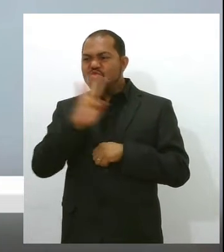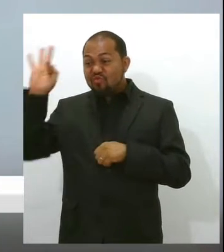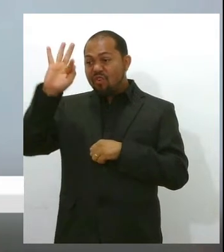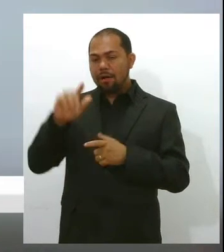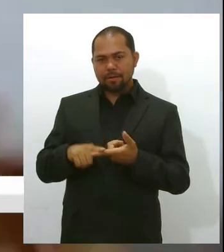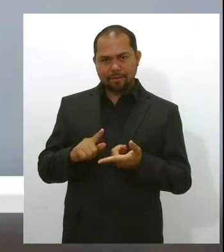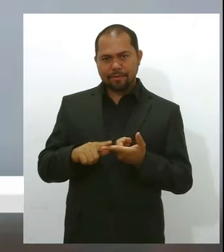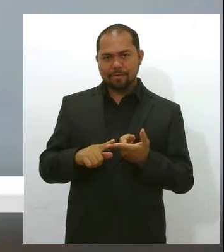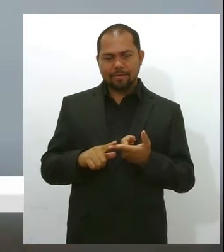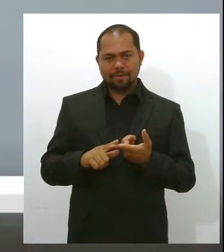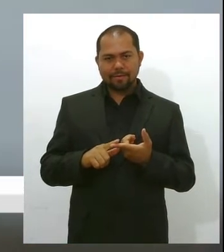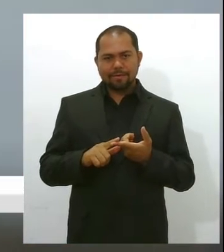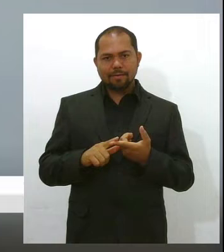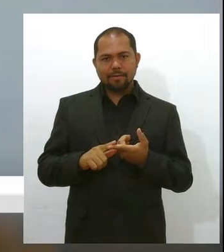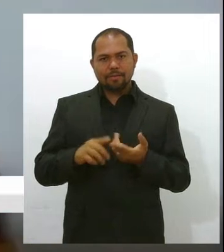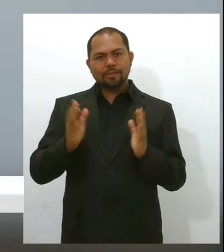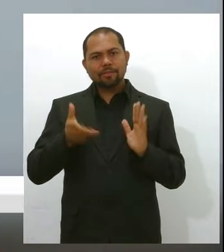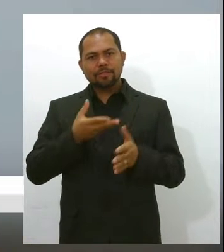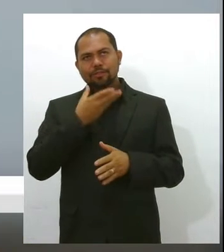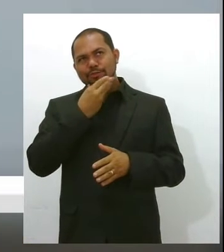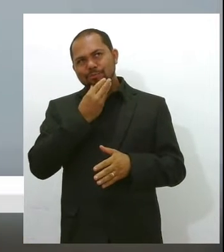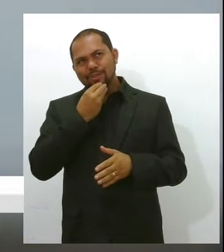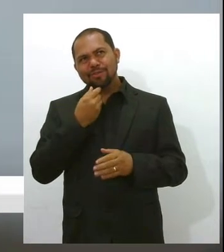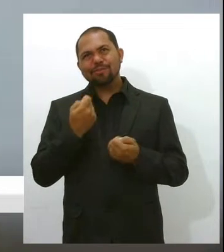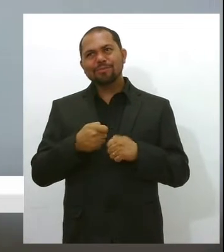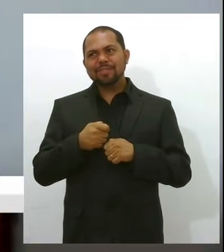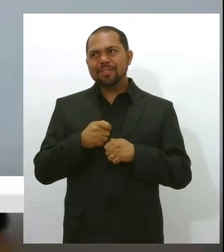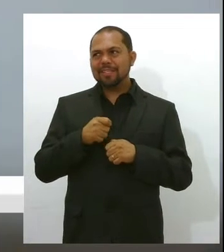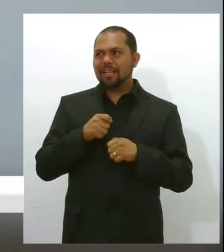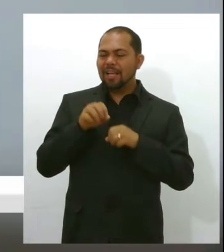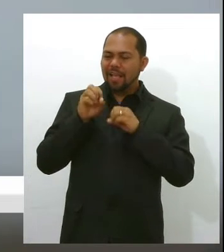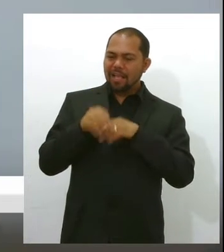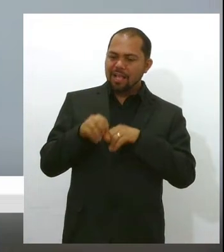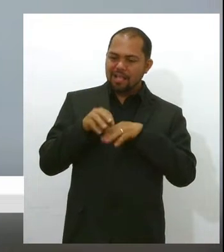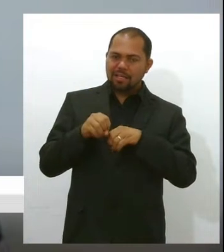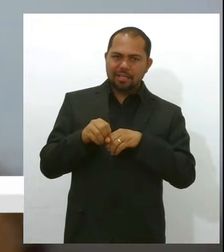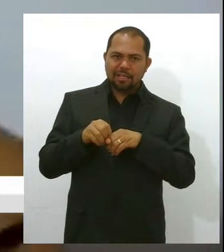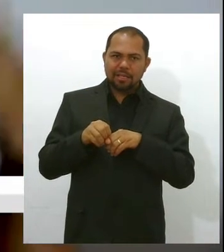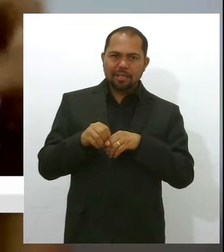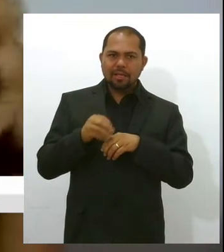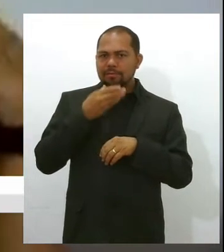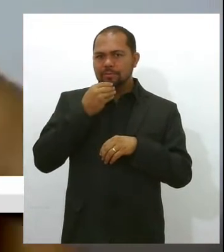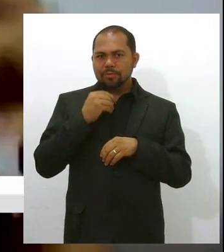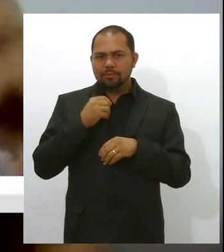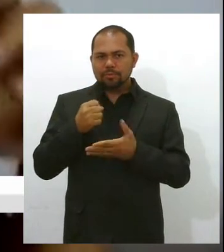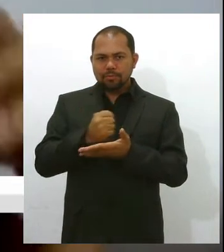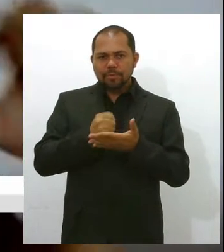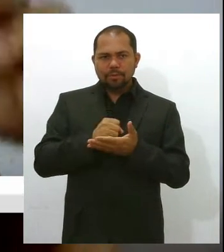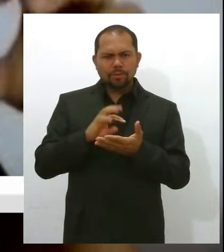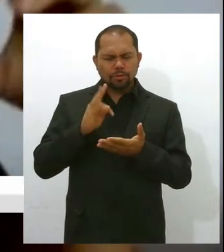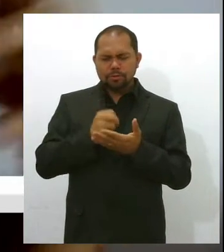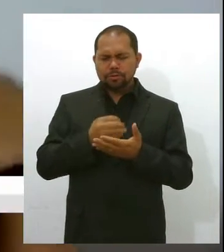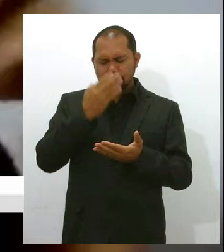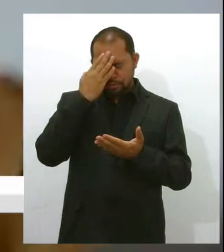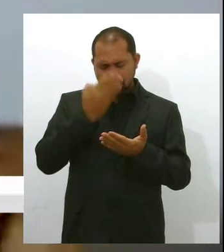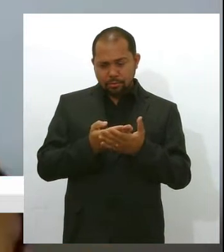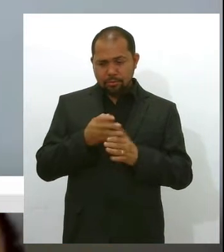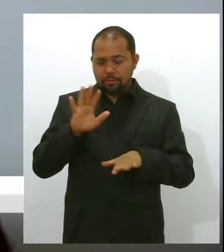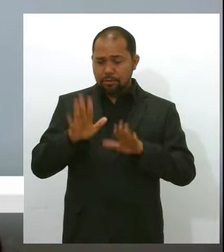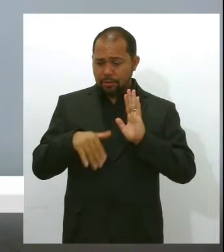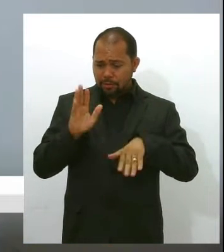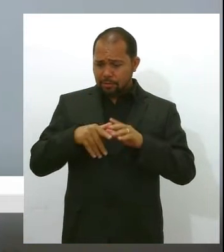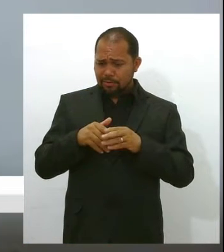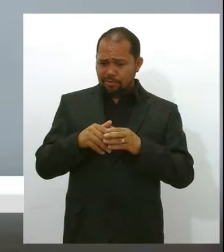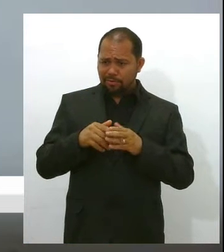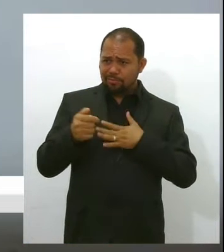vou ter que criar um menino com base em tudo que eu acredito, e que às vezes eu me questiono porque a sociedade é tão machista que coloca tanta